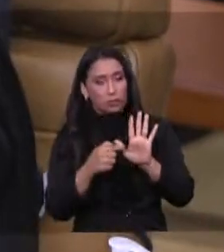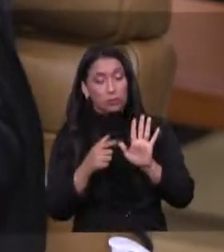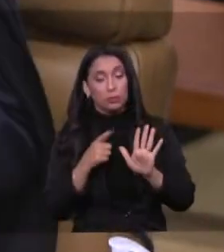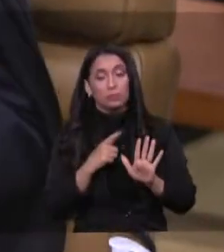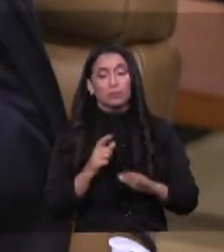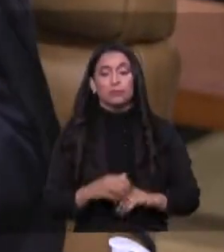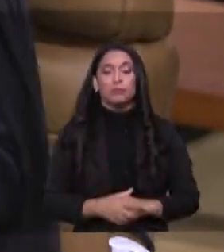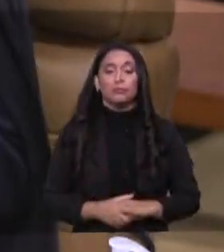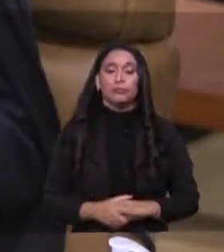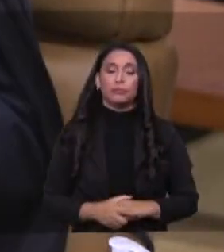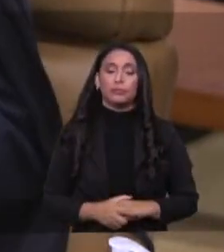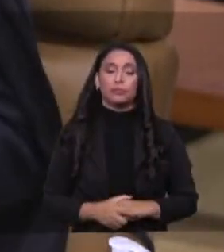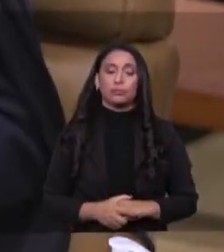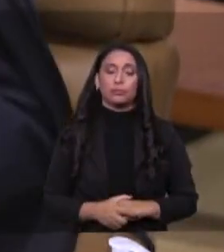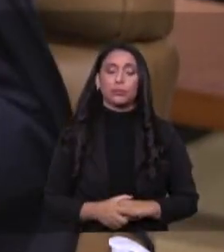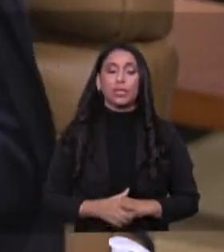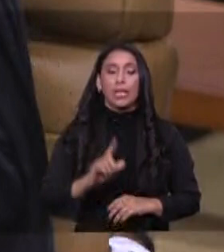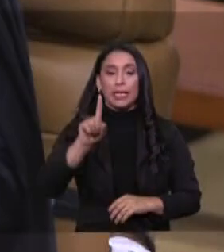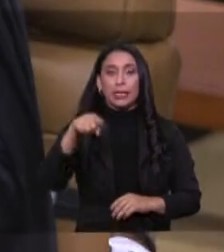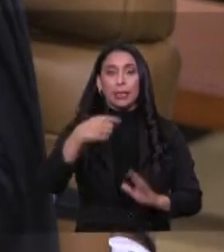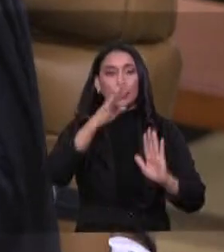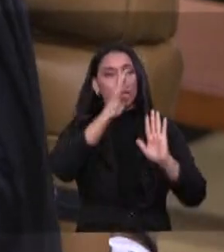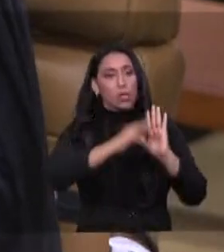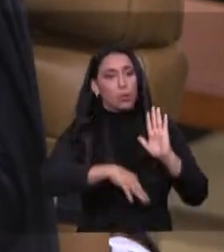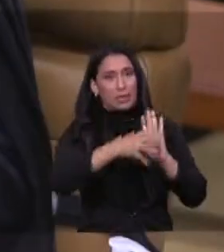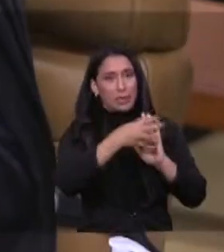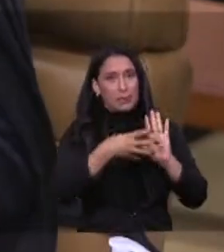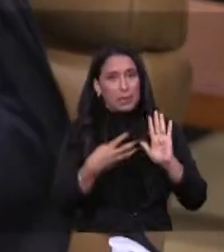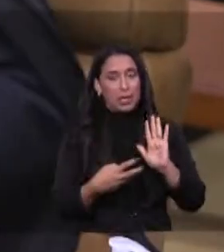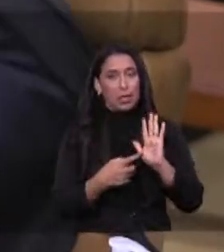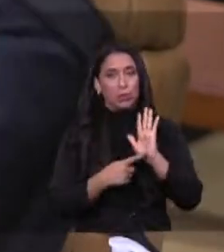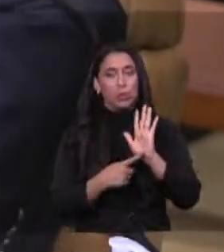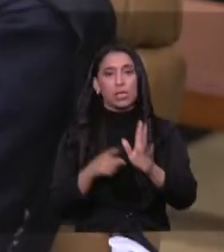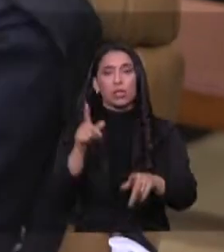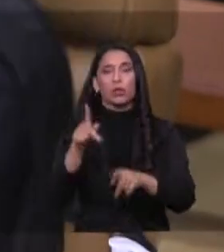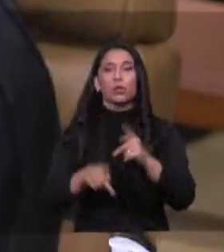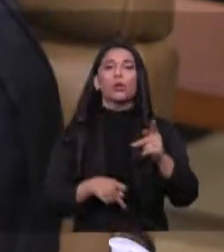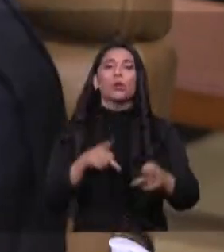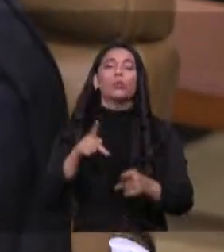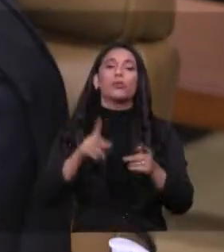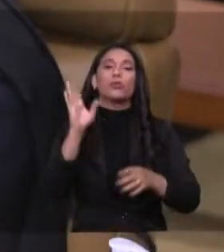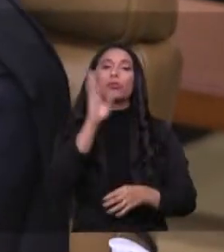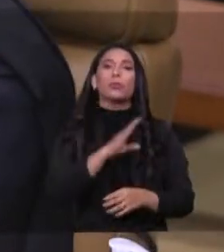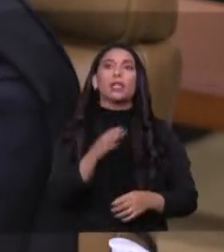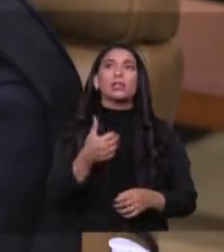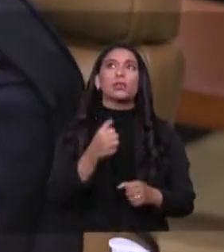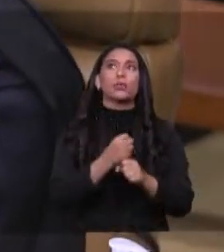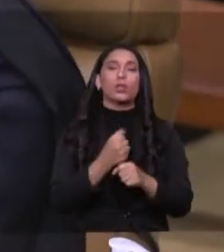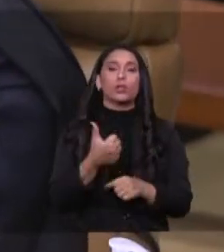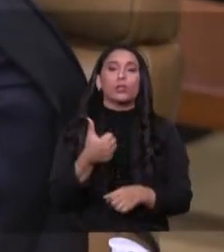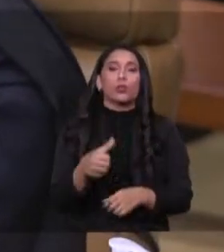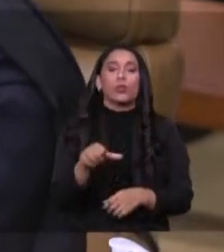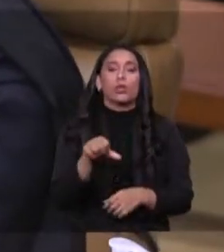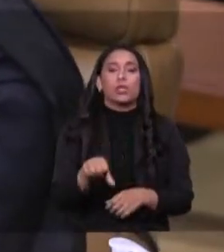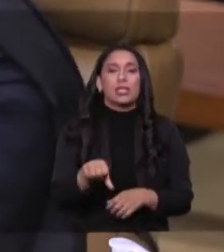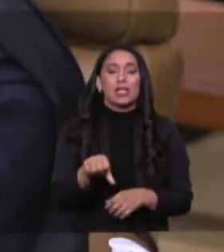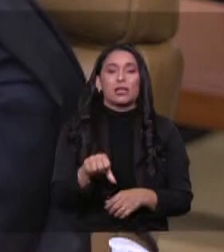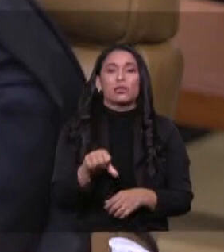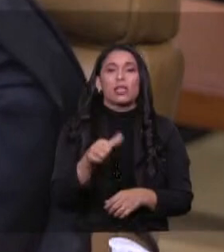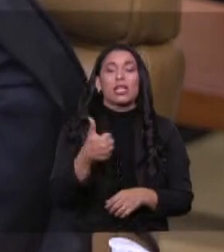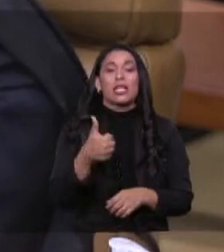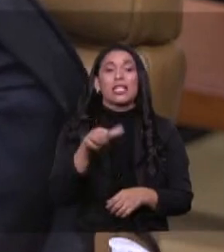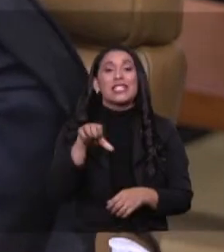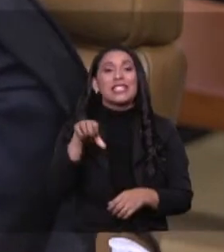Na sequência, é uma tabela da população brasileira no ano de 1819, lembrando que em